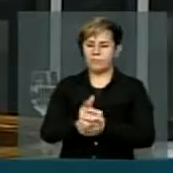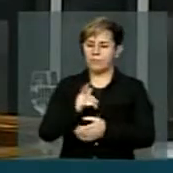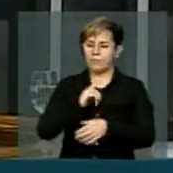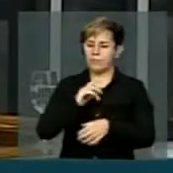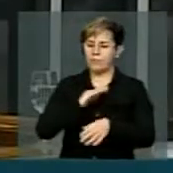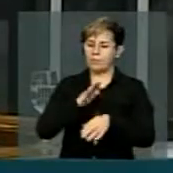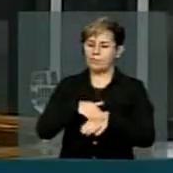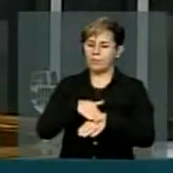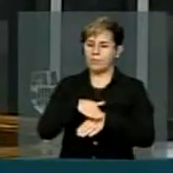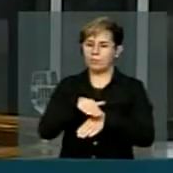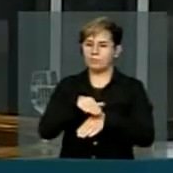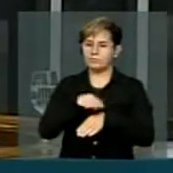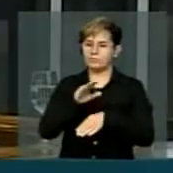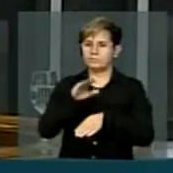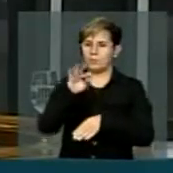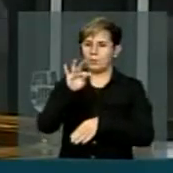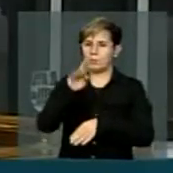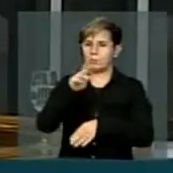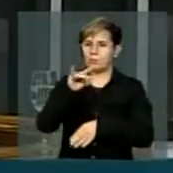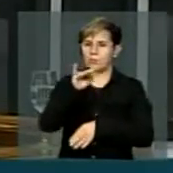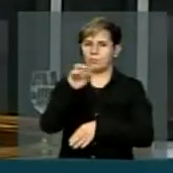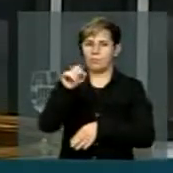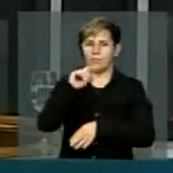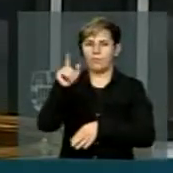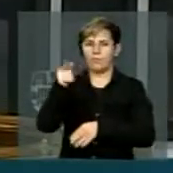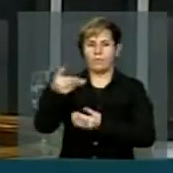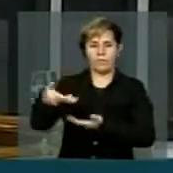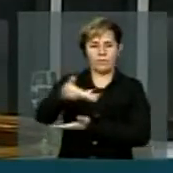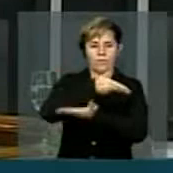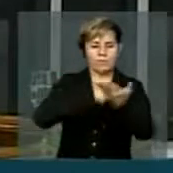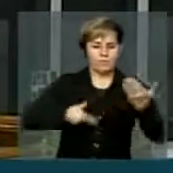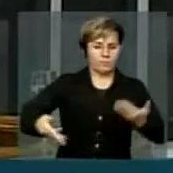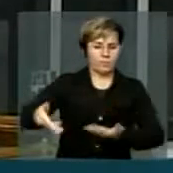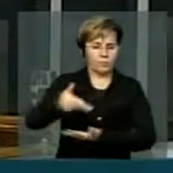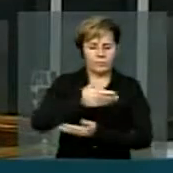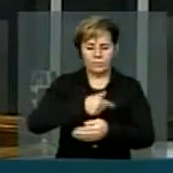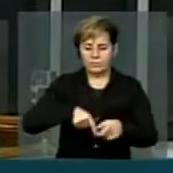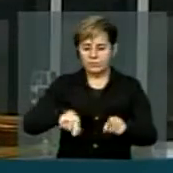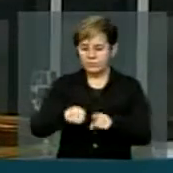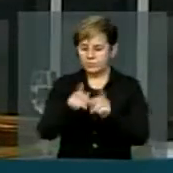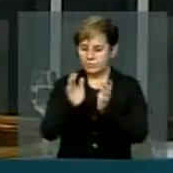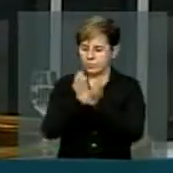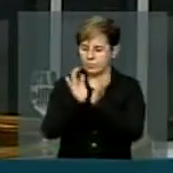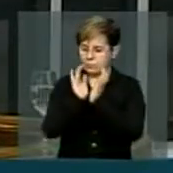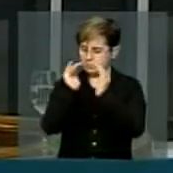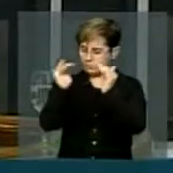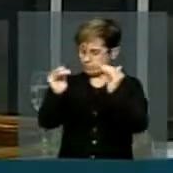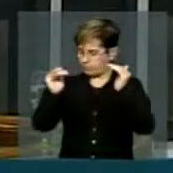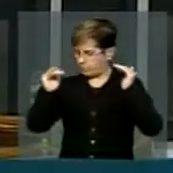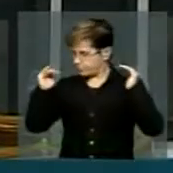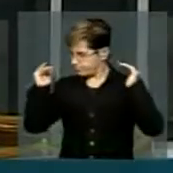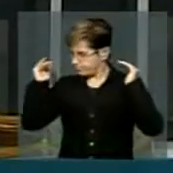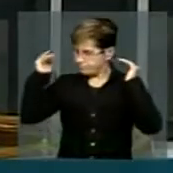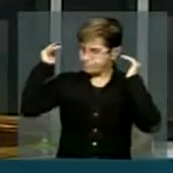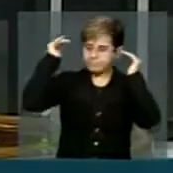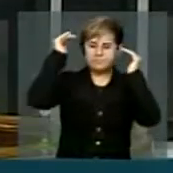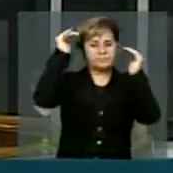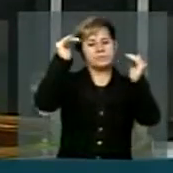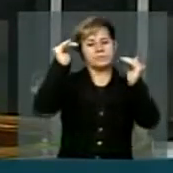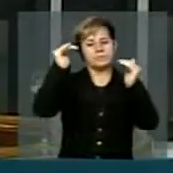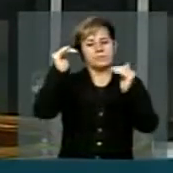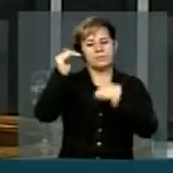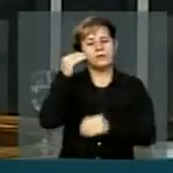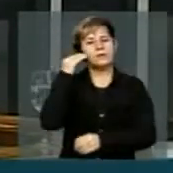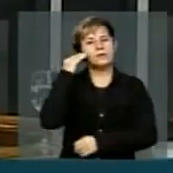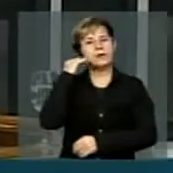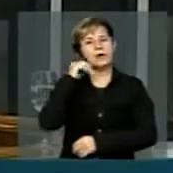verticalizada por parte dos tribunais, notadamente os mais superiores, sabe, que nos